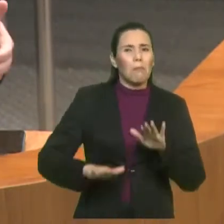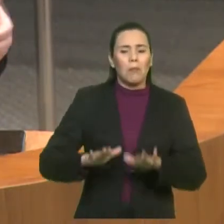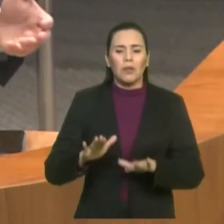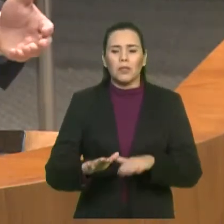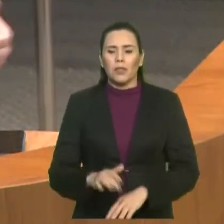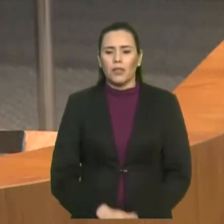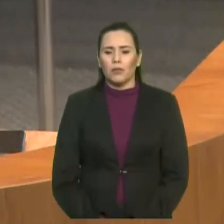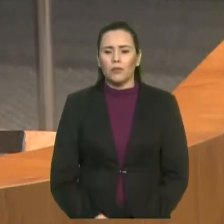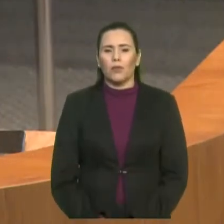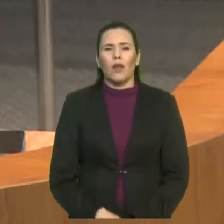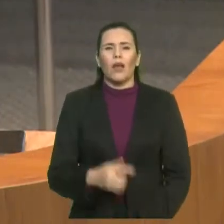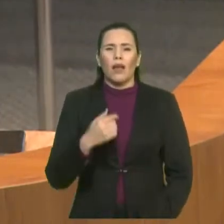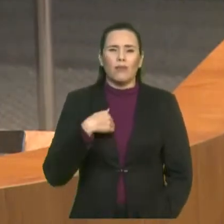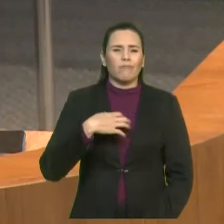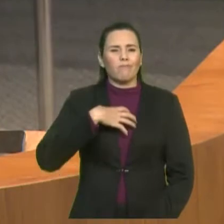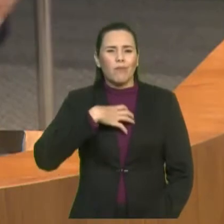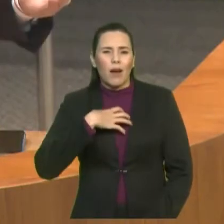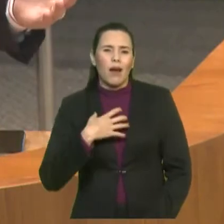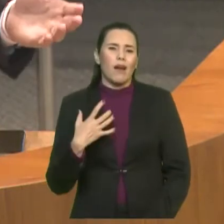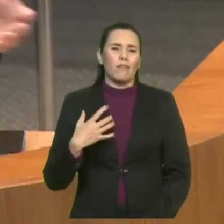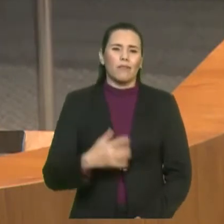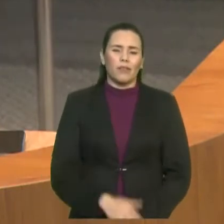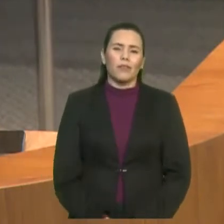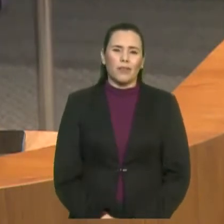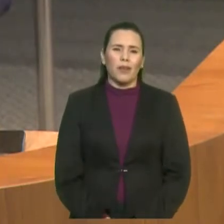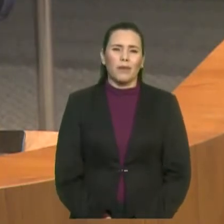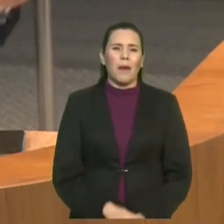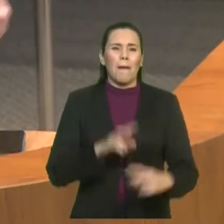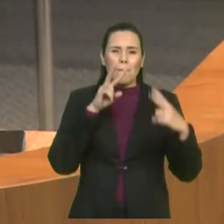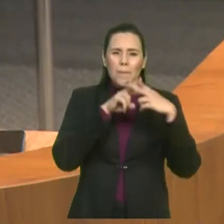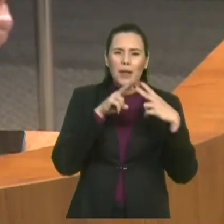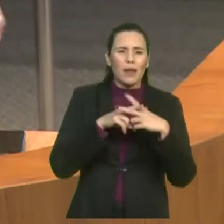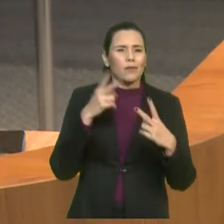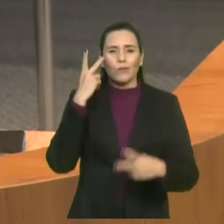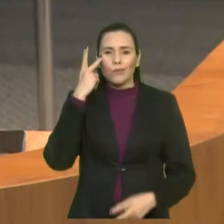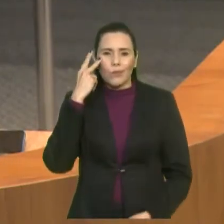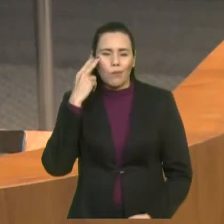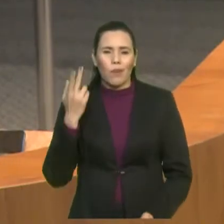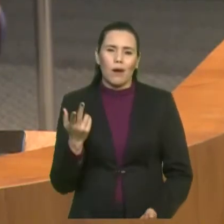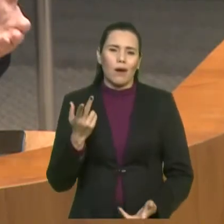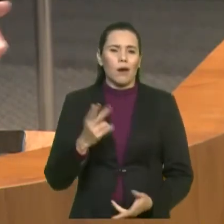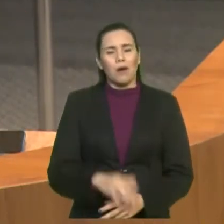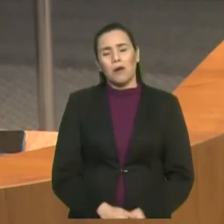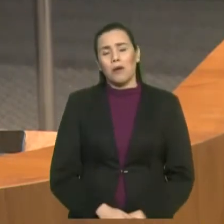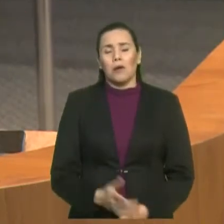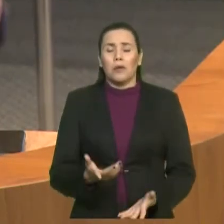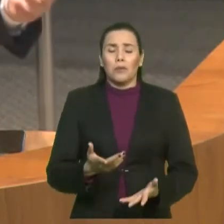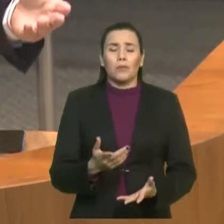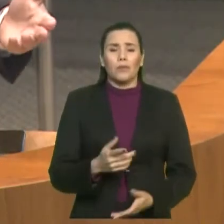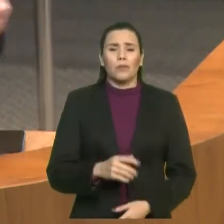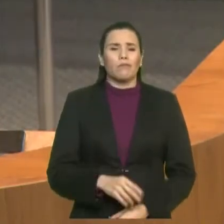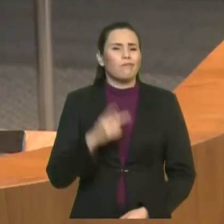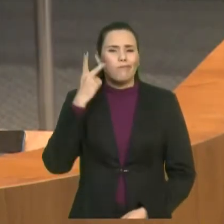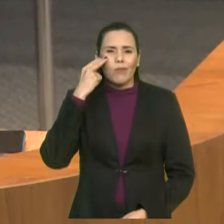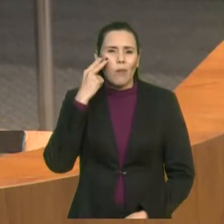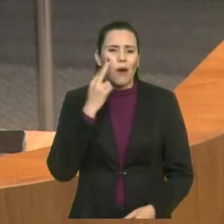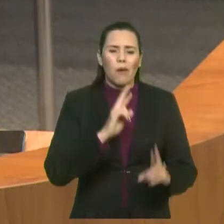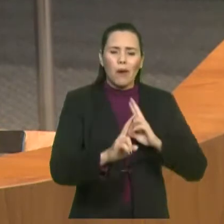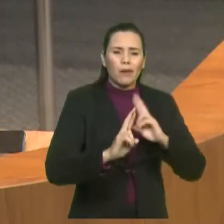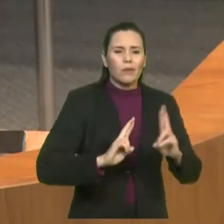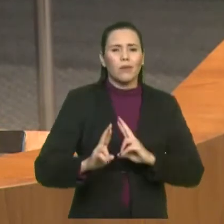ficamos aborrecidos com ele, que isso é normal, a gente em algum momento não gosta do que o outro faz, ou não tem uma.